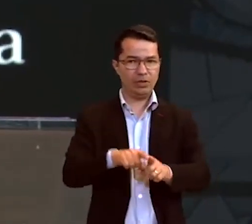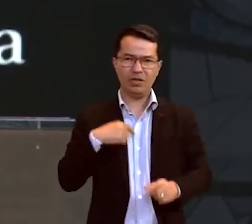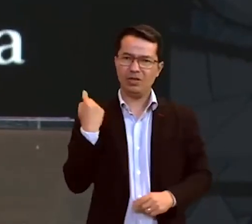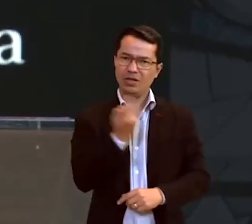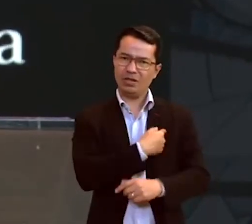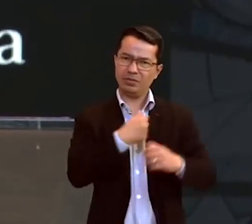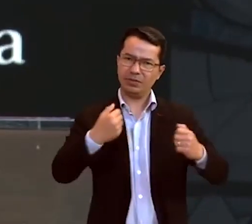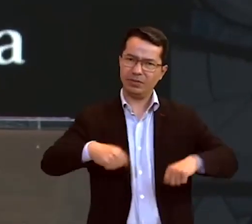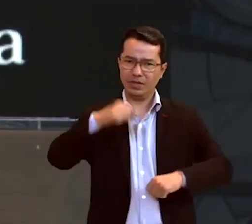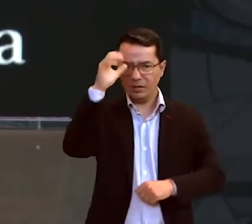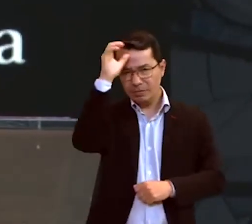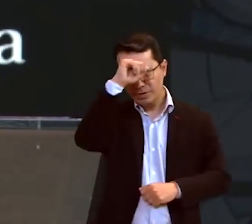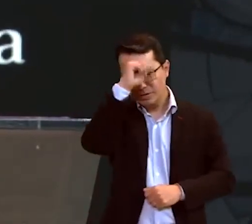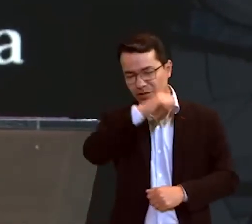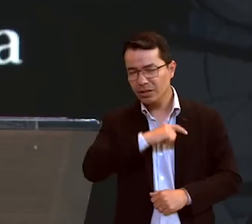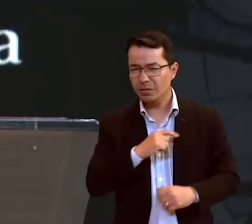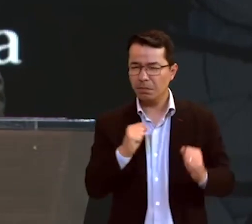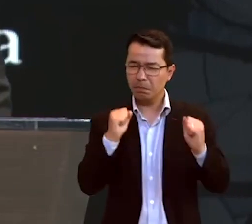pelo próximo.